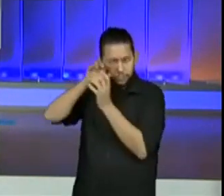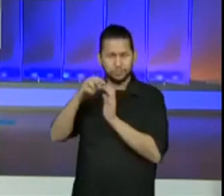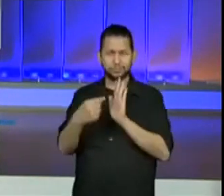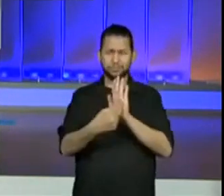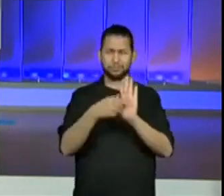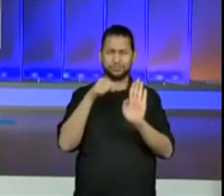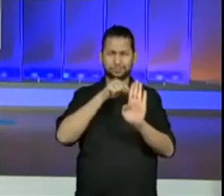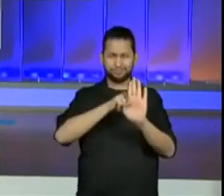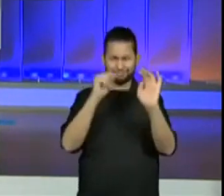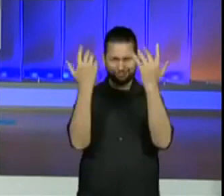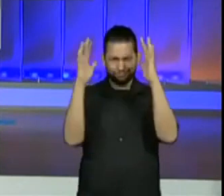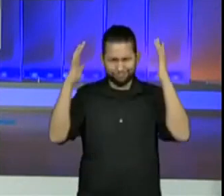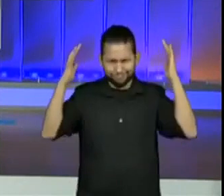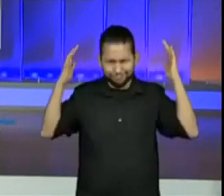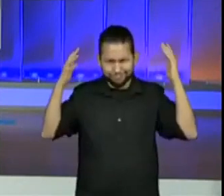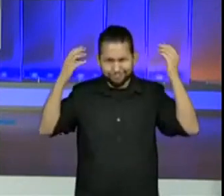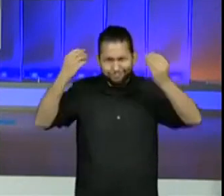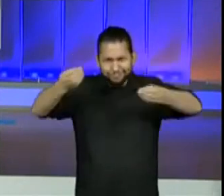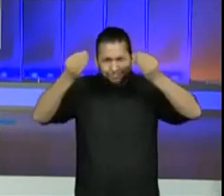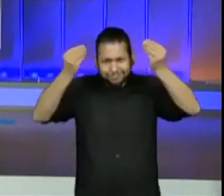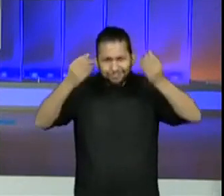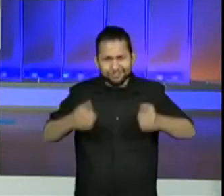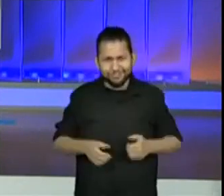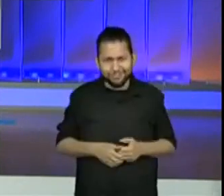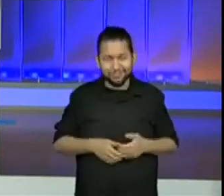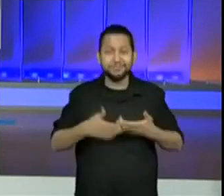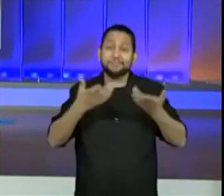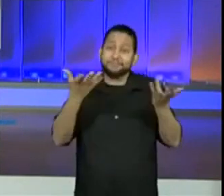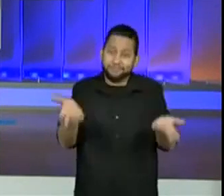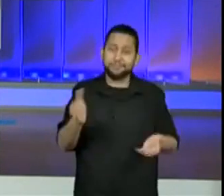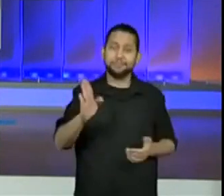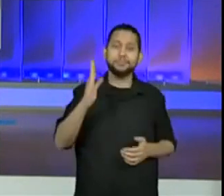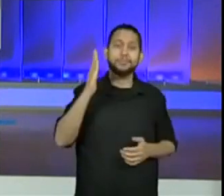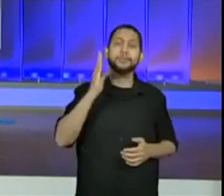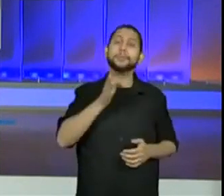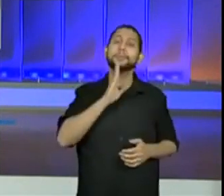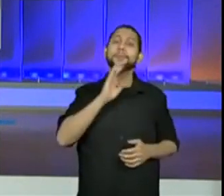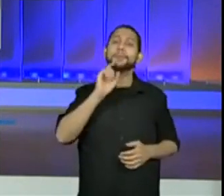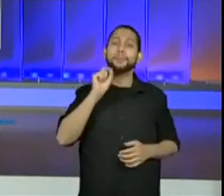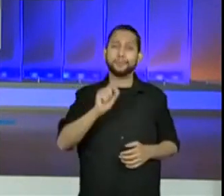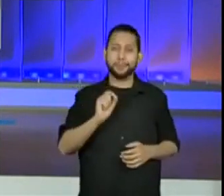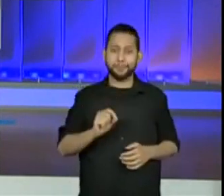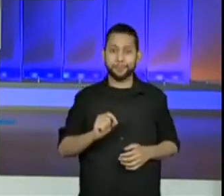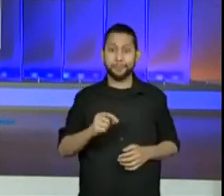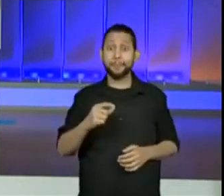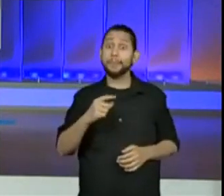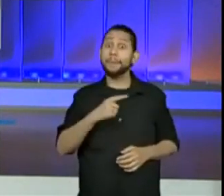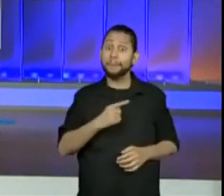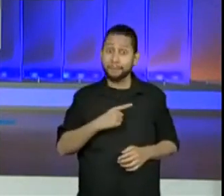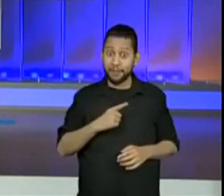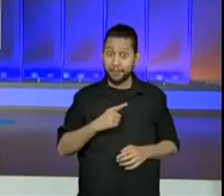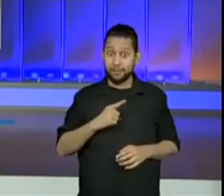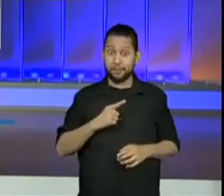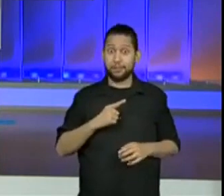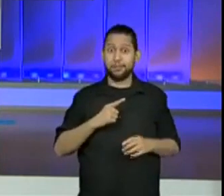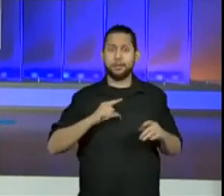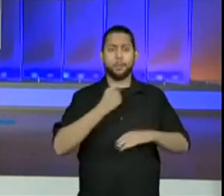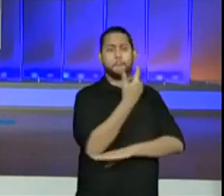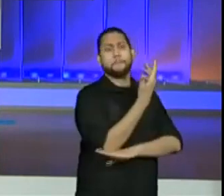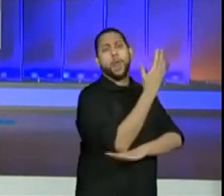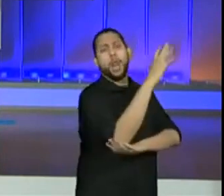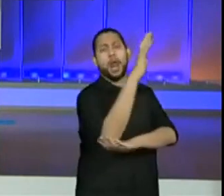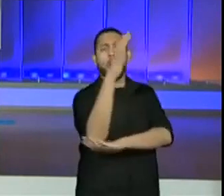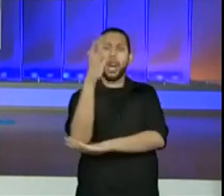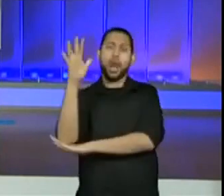Sabemos que as matas ciliares estão localizadas em pontos estratégicos.